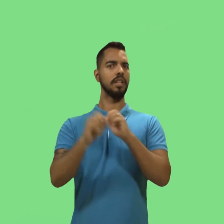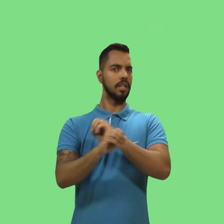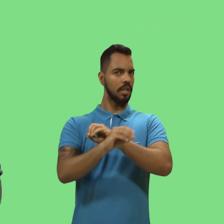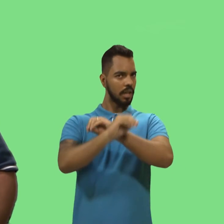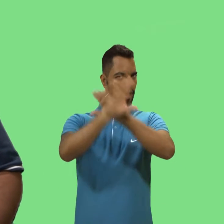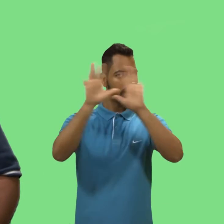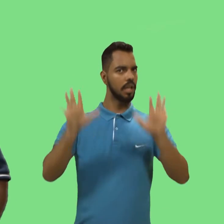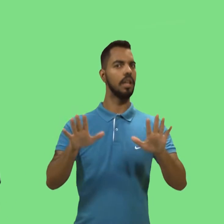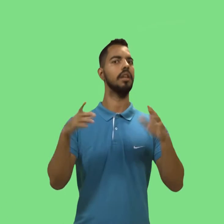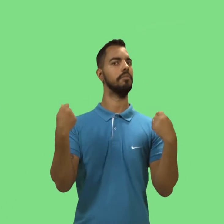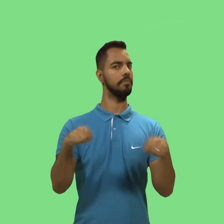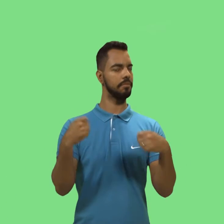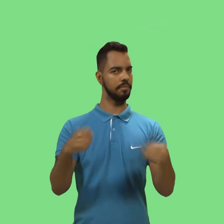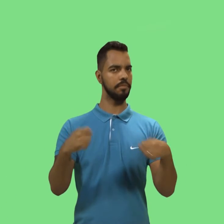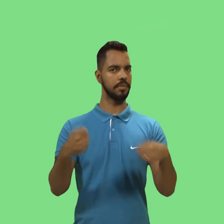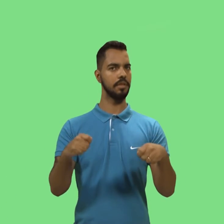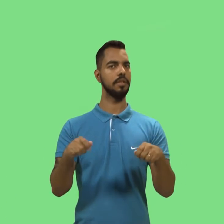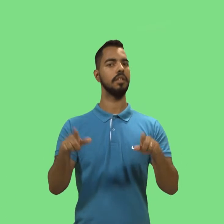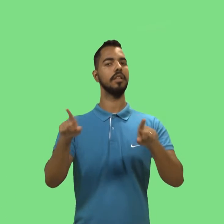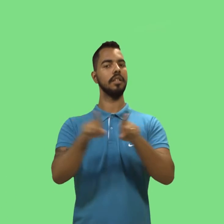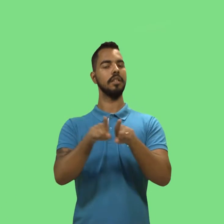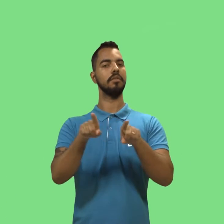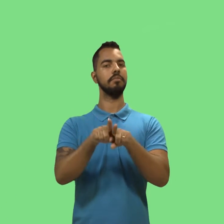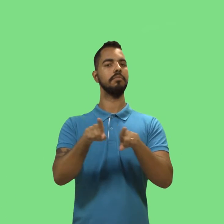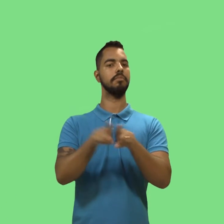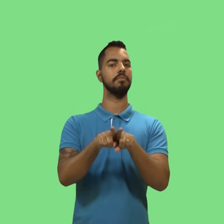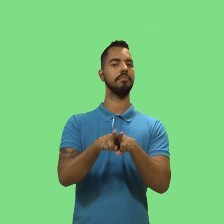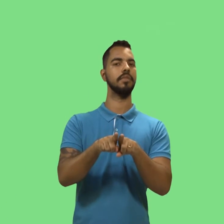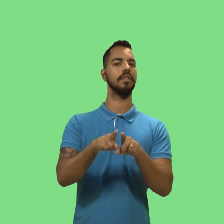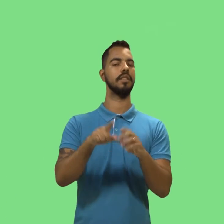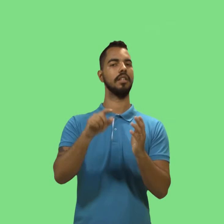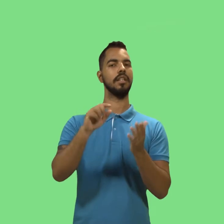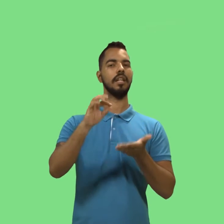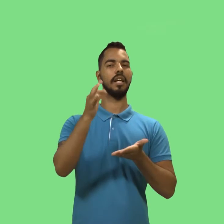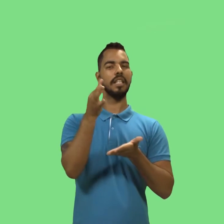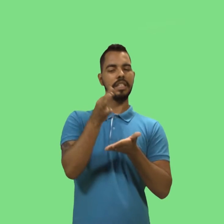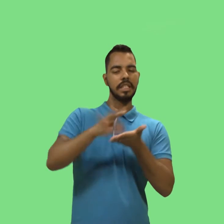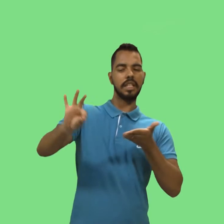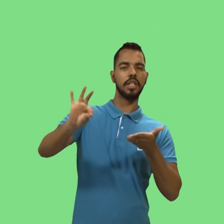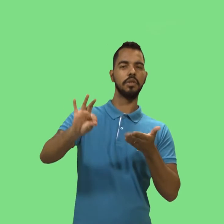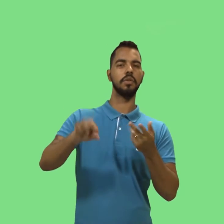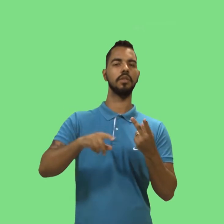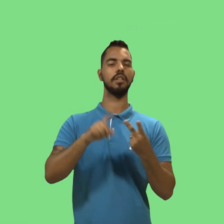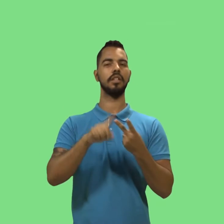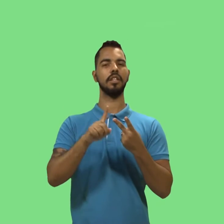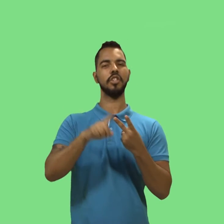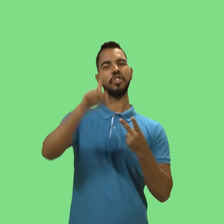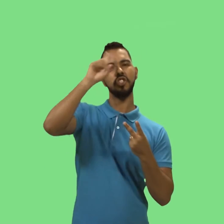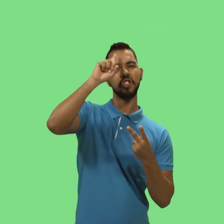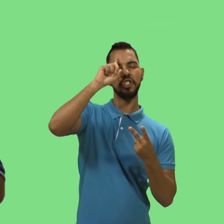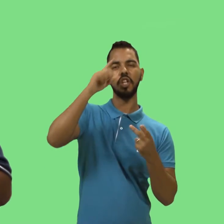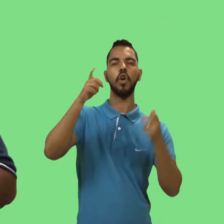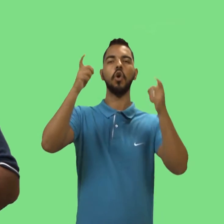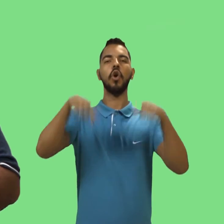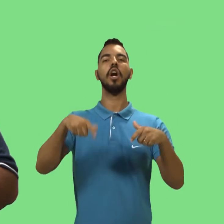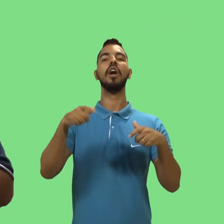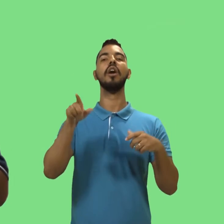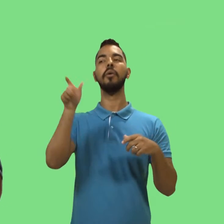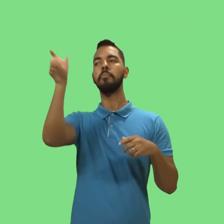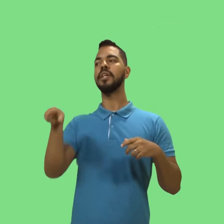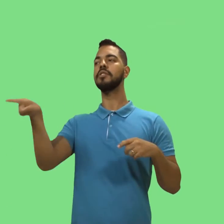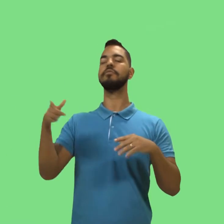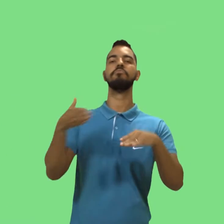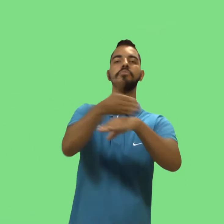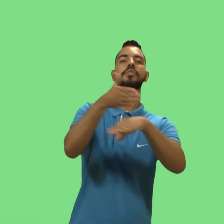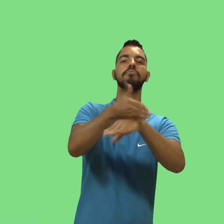da finalidade e também dados de quem assinatura, data e local, como acabei de mostrar. Vamos ver aqui